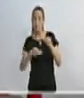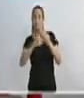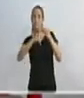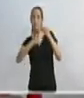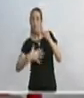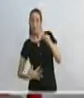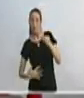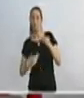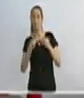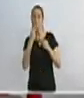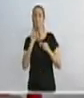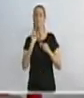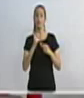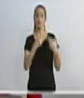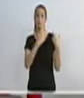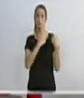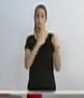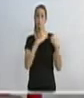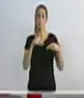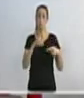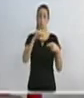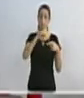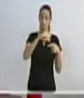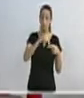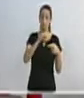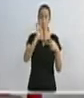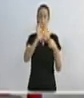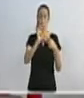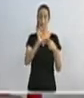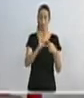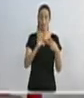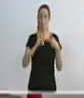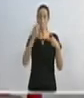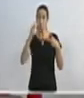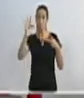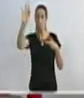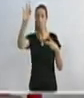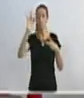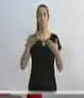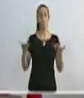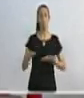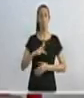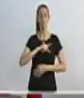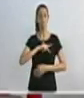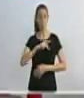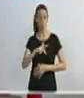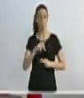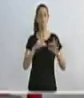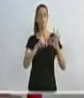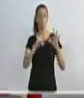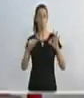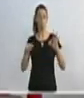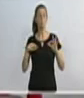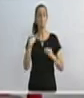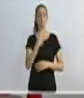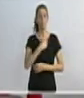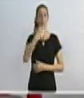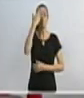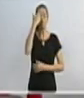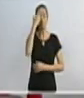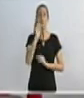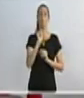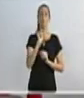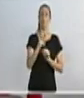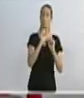estados e do município. Então, por exemplo, hoje eu sei, como presidente da FAEMA, e meus técnicos também sabem o que nós podemos